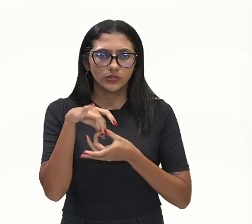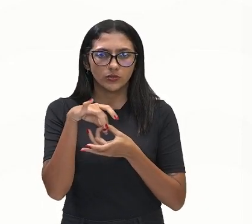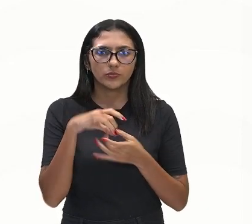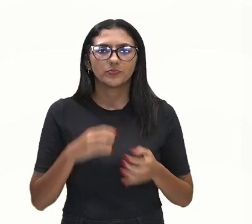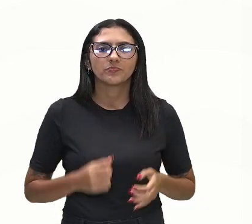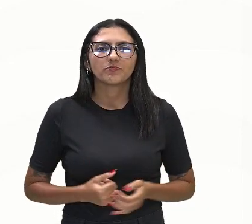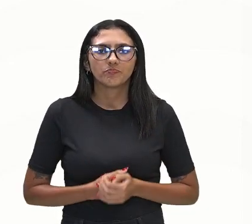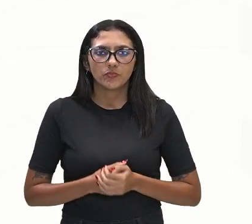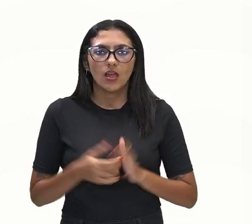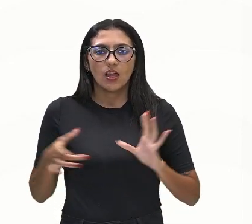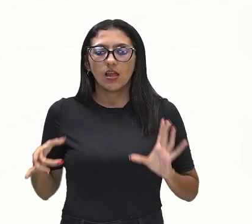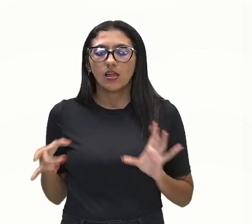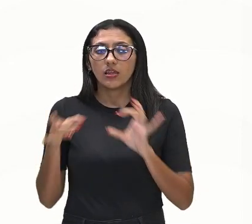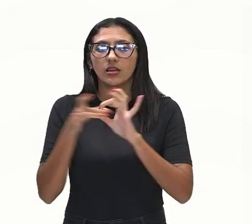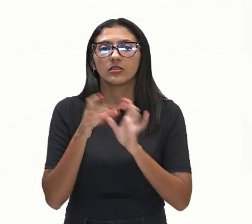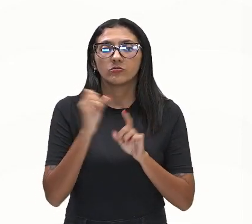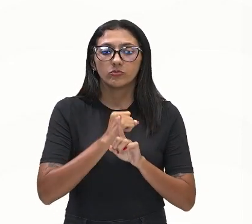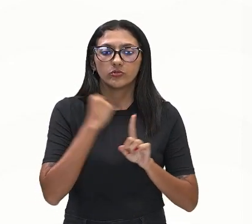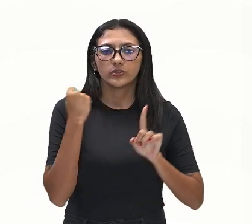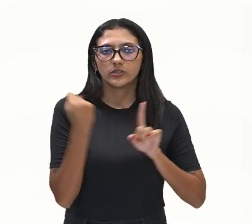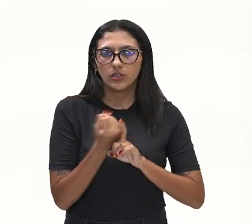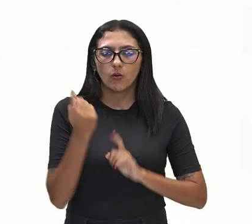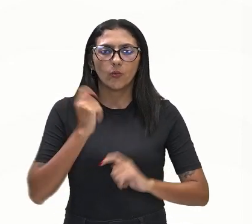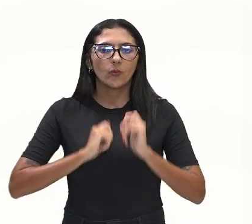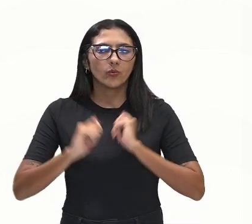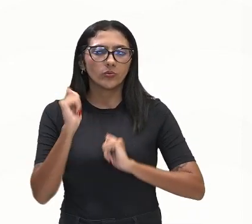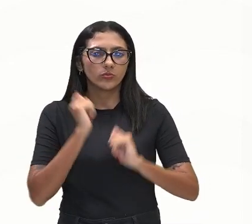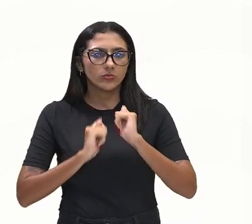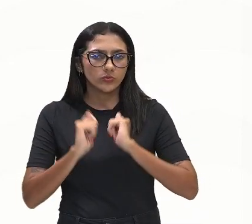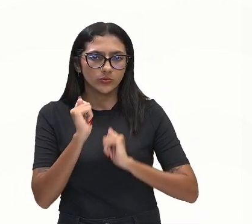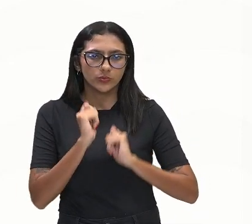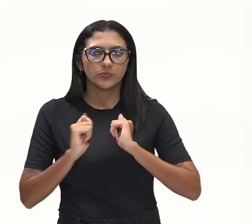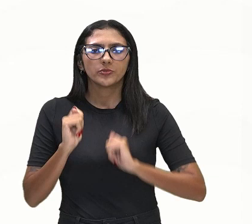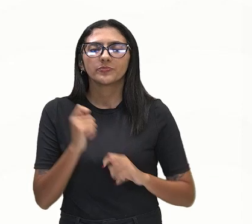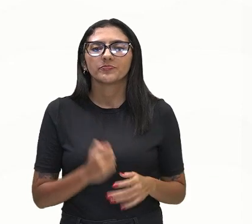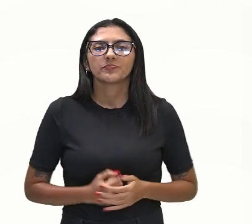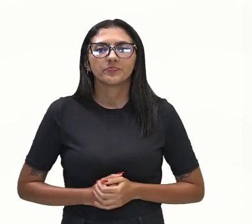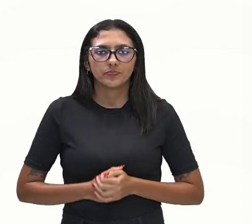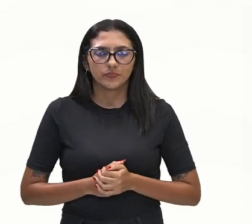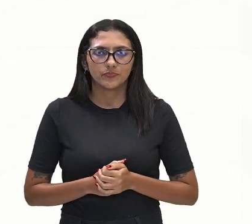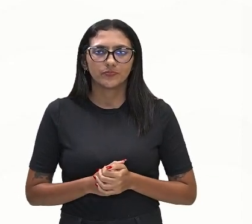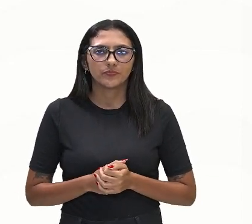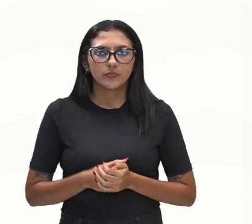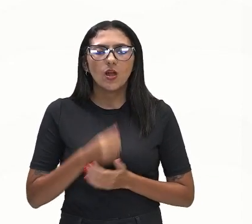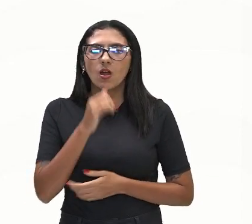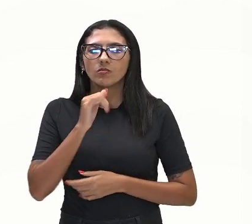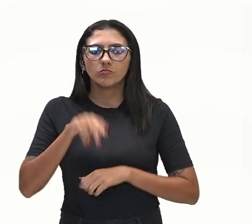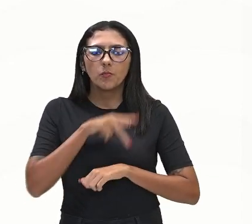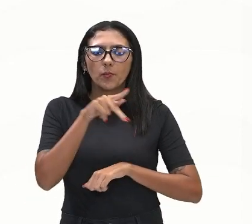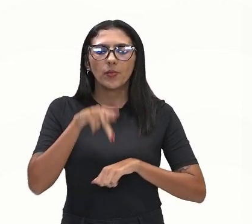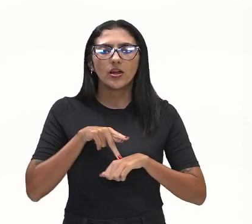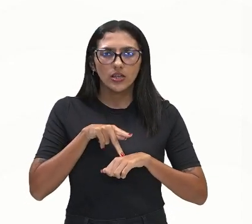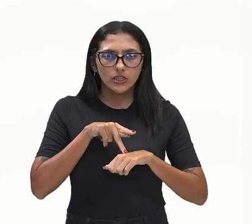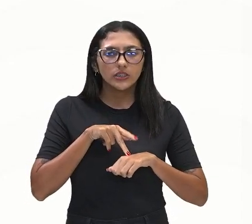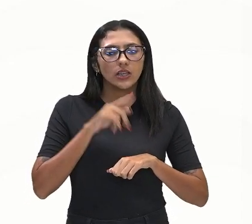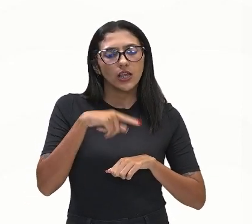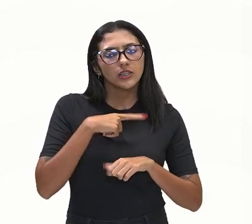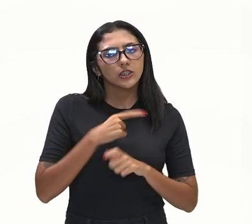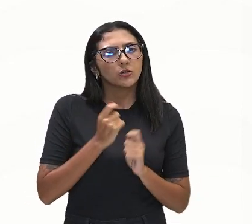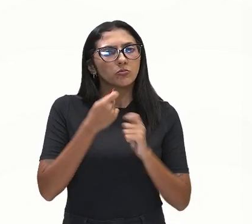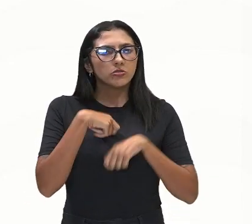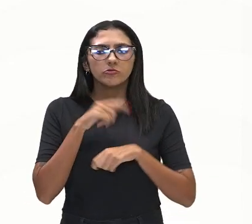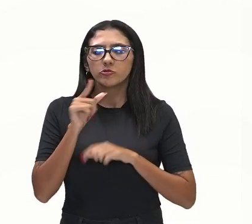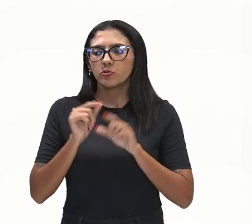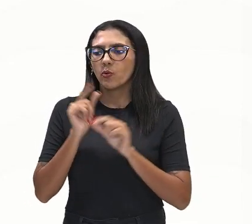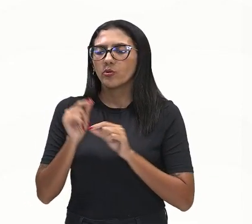integração social e econômica, porque a mobilização, ou seja, um país ele pode escolher aonde ele